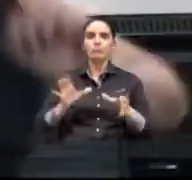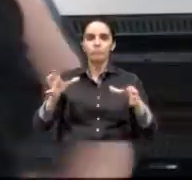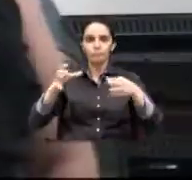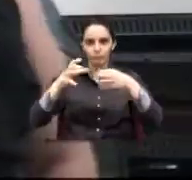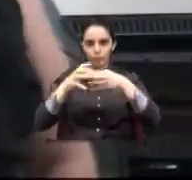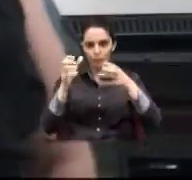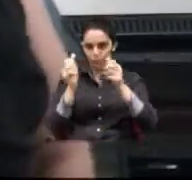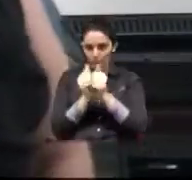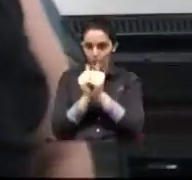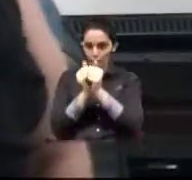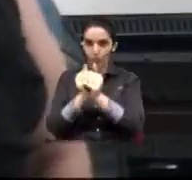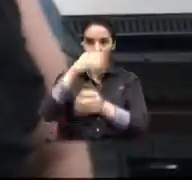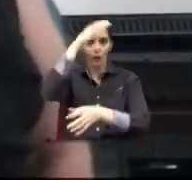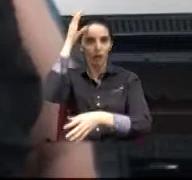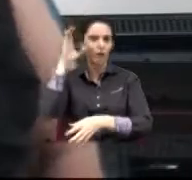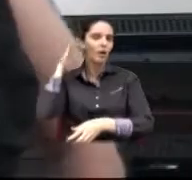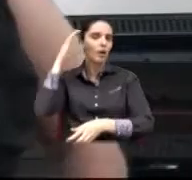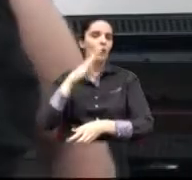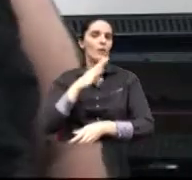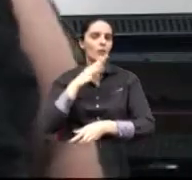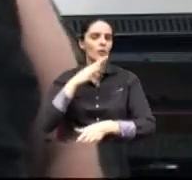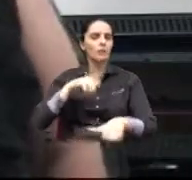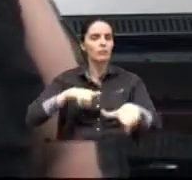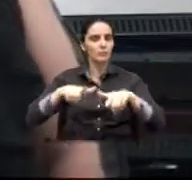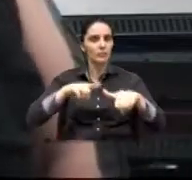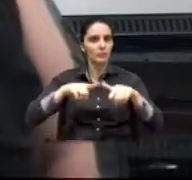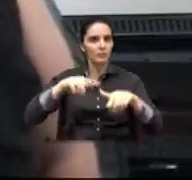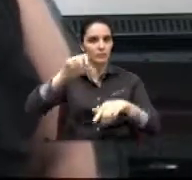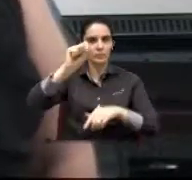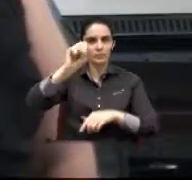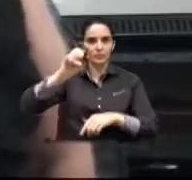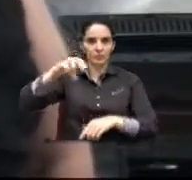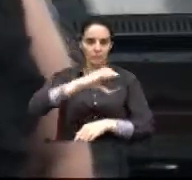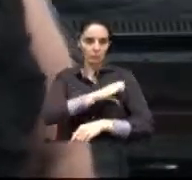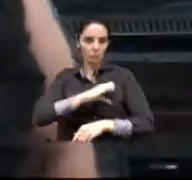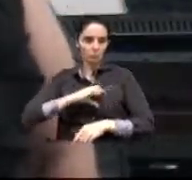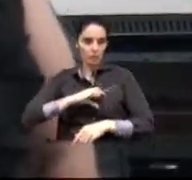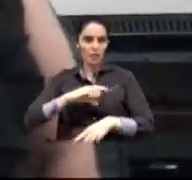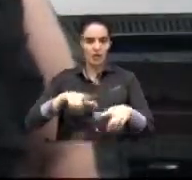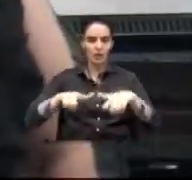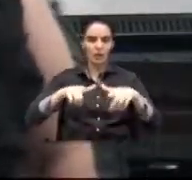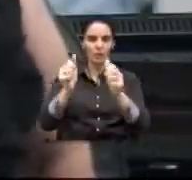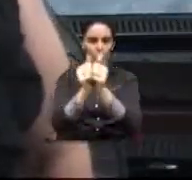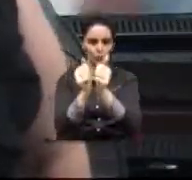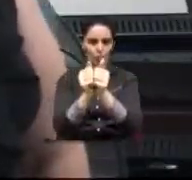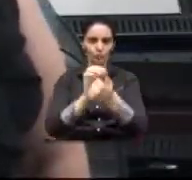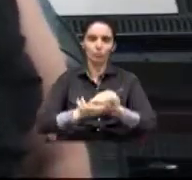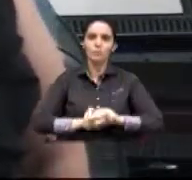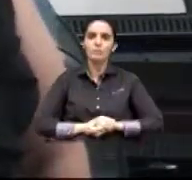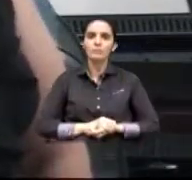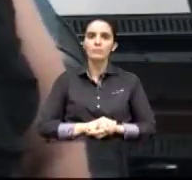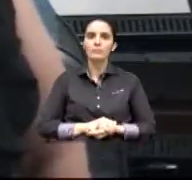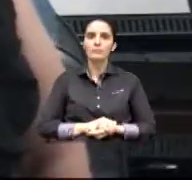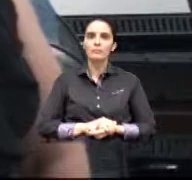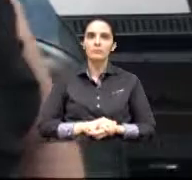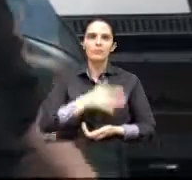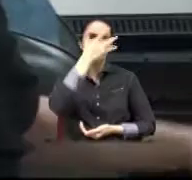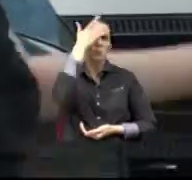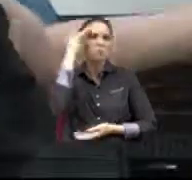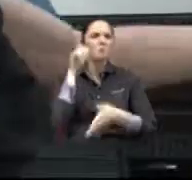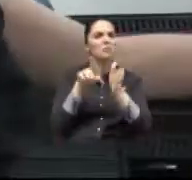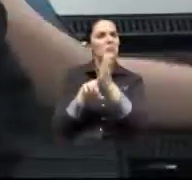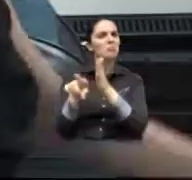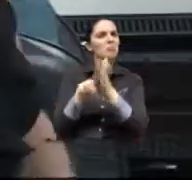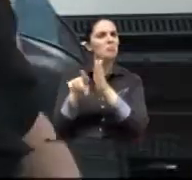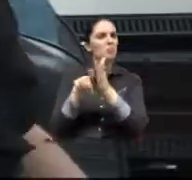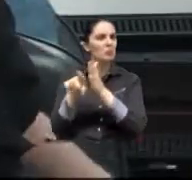que eu conheci, que eu tive a honra de trabalhar no Senac com essas meninas. Muitas vezes as pessoas perguntam, né? Até o